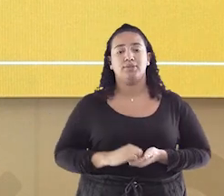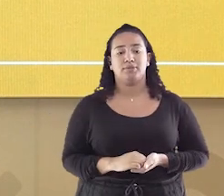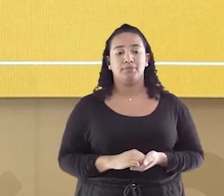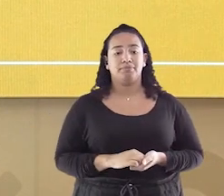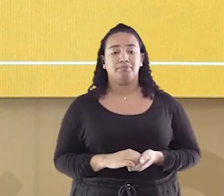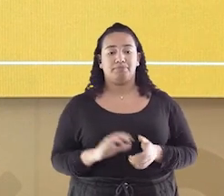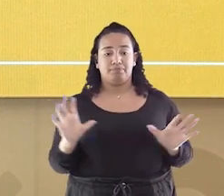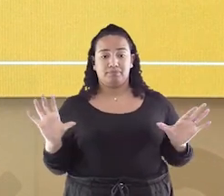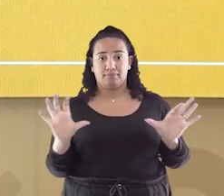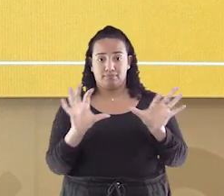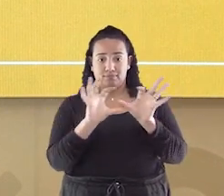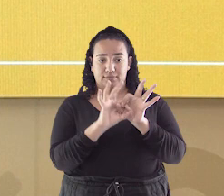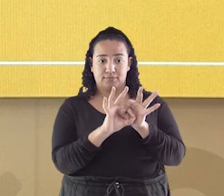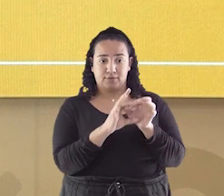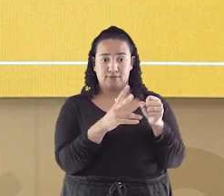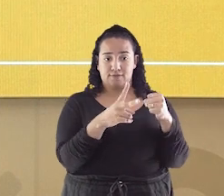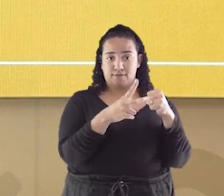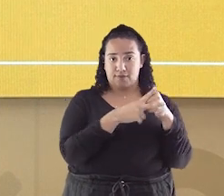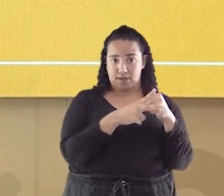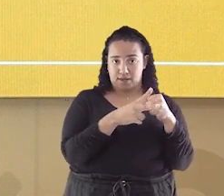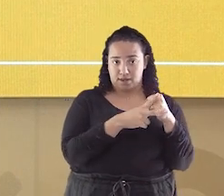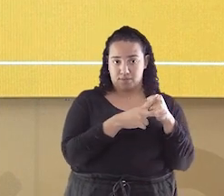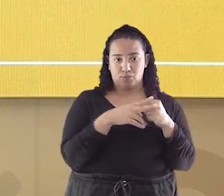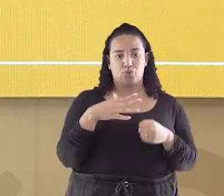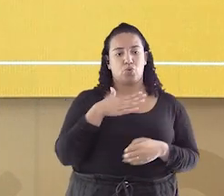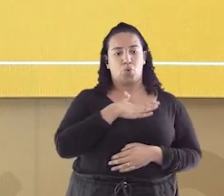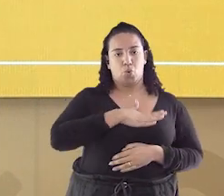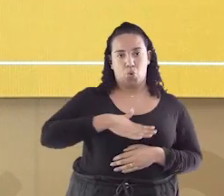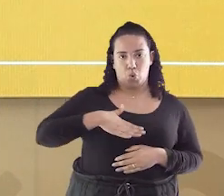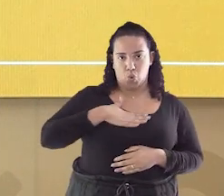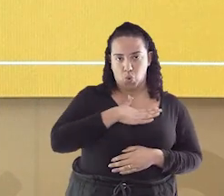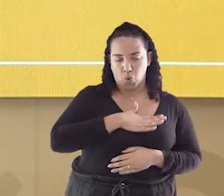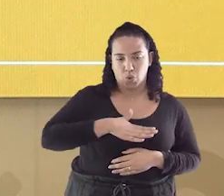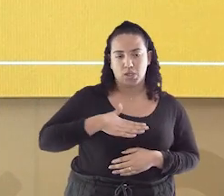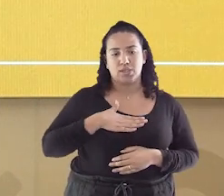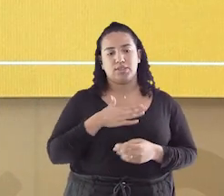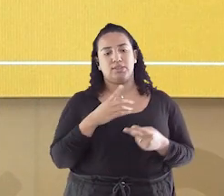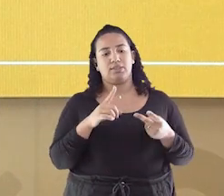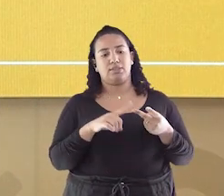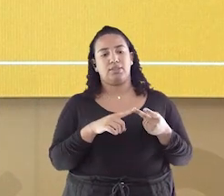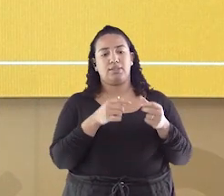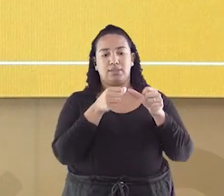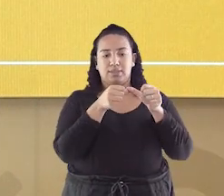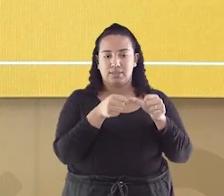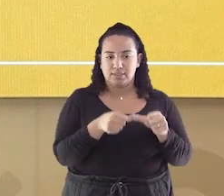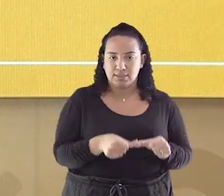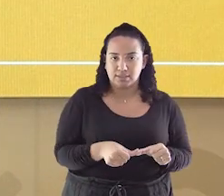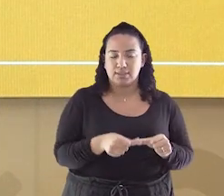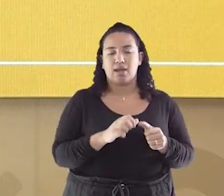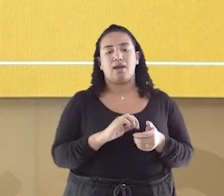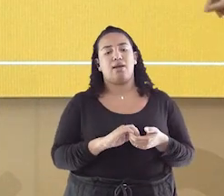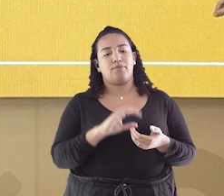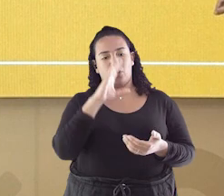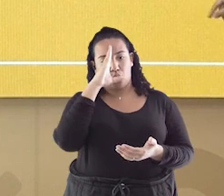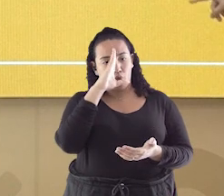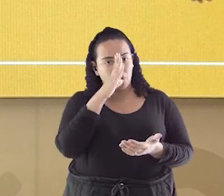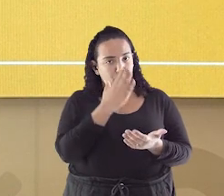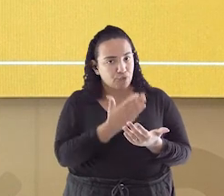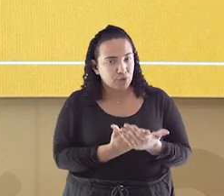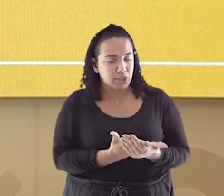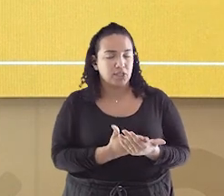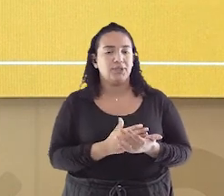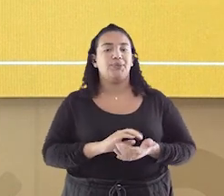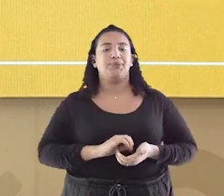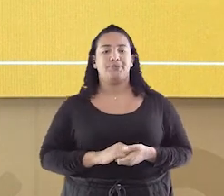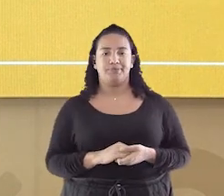Observem que elas estão ligando os verbos, olhem só, gosta, está, confio